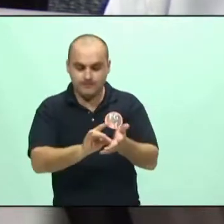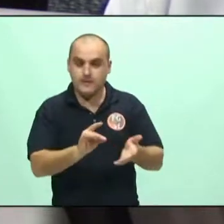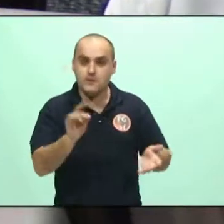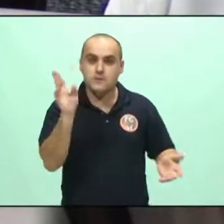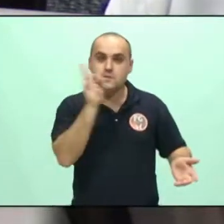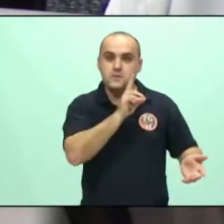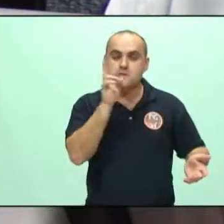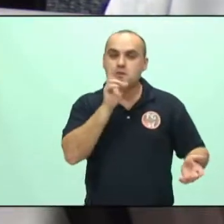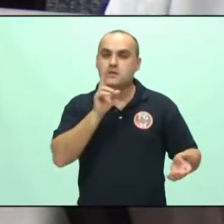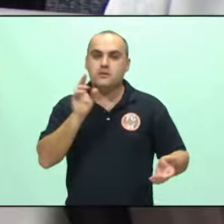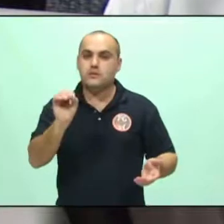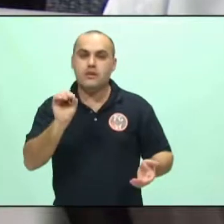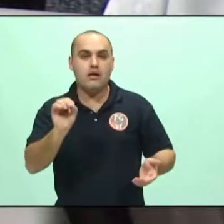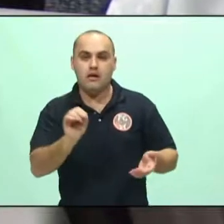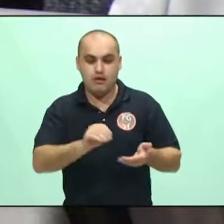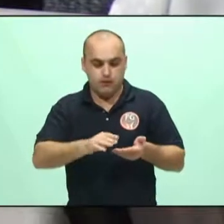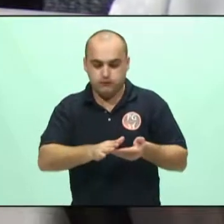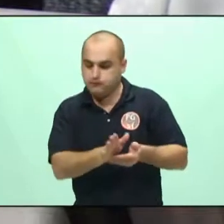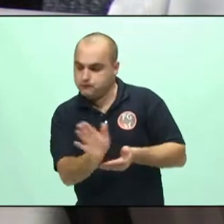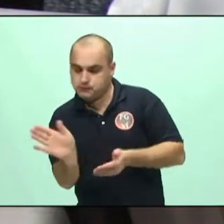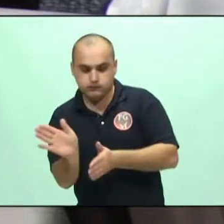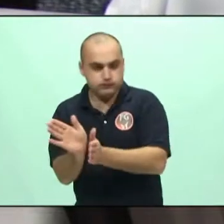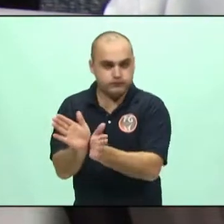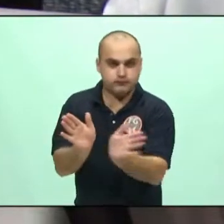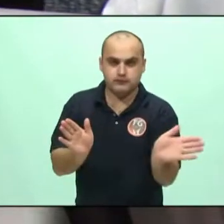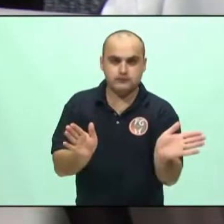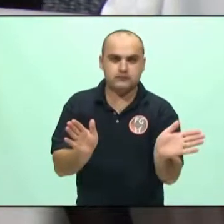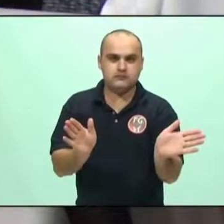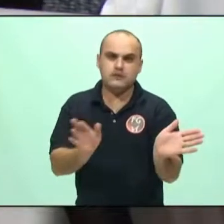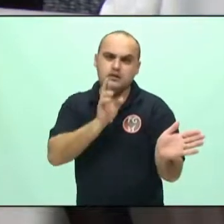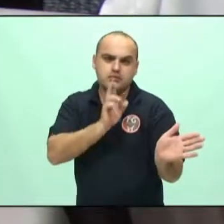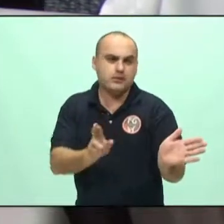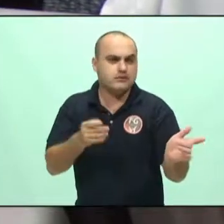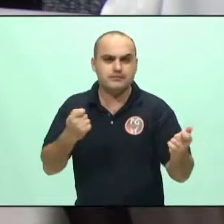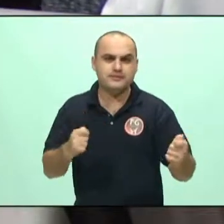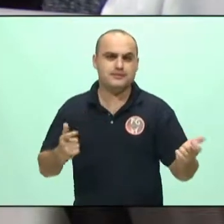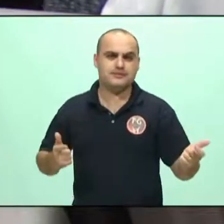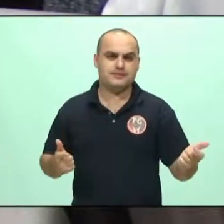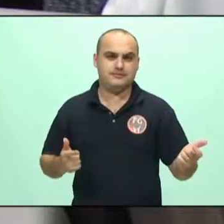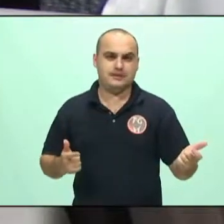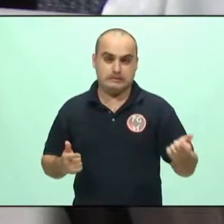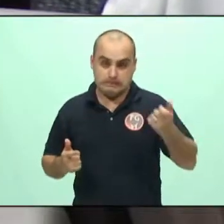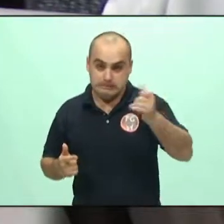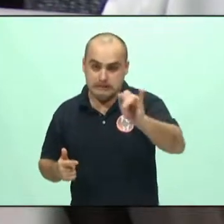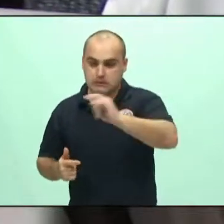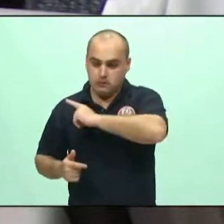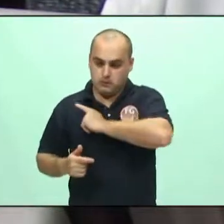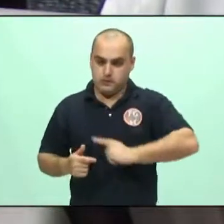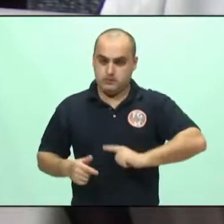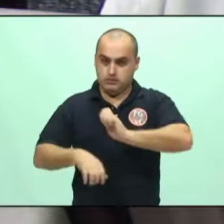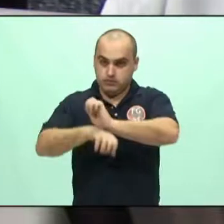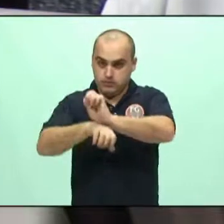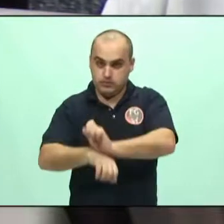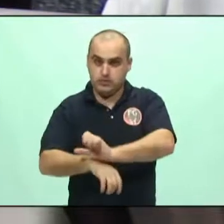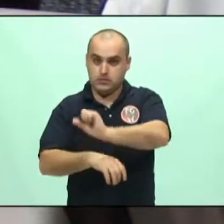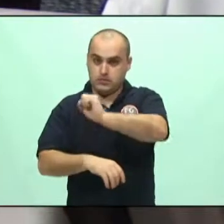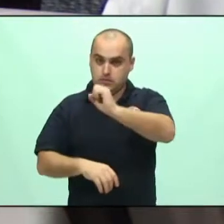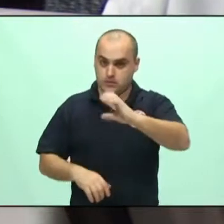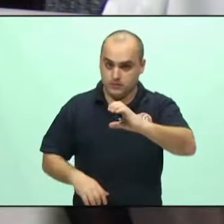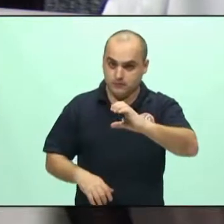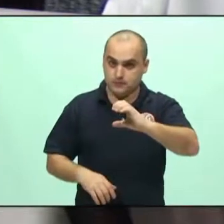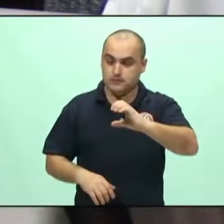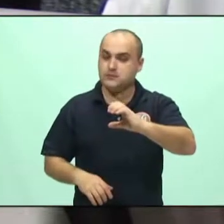bolções e que haja de fato uma pelo menos a resposta se o Governo do Estado de Santa Catarina ele